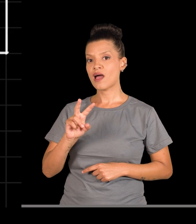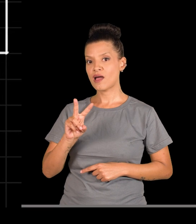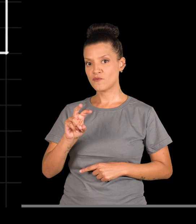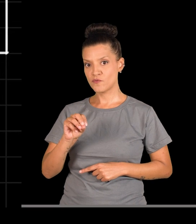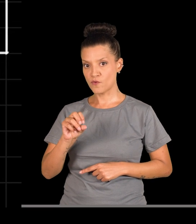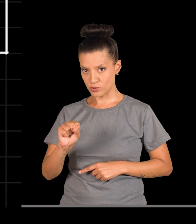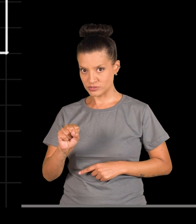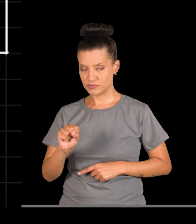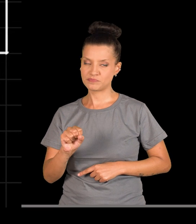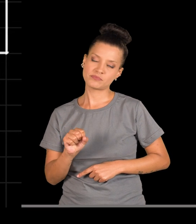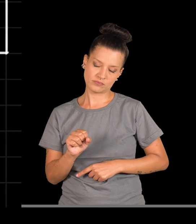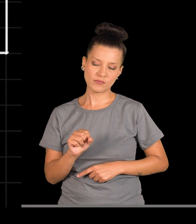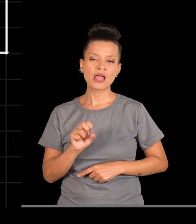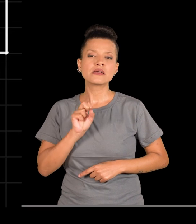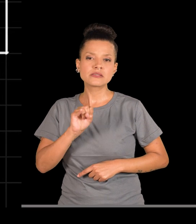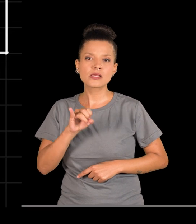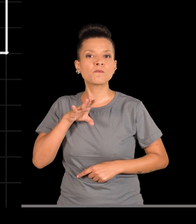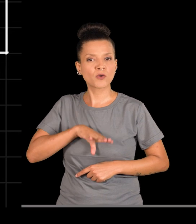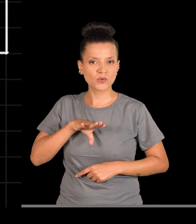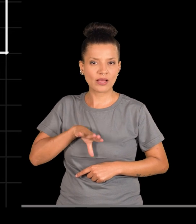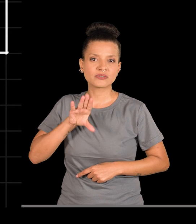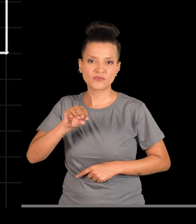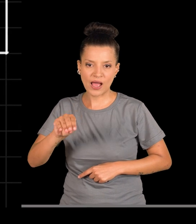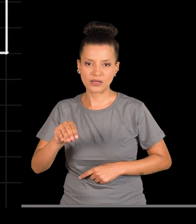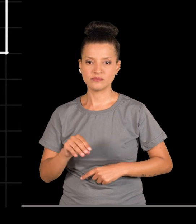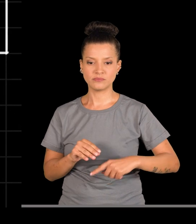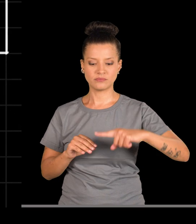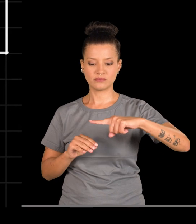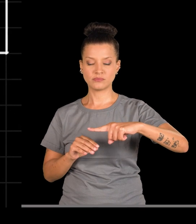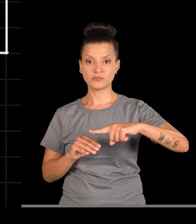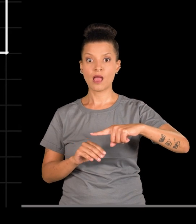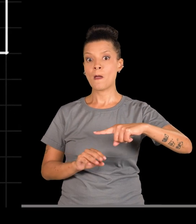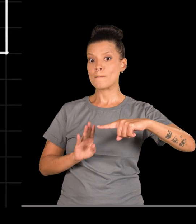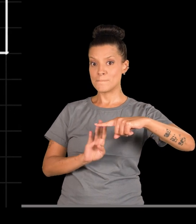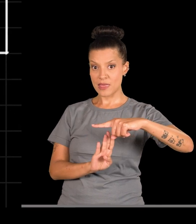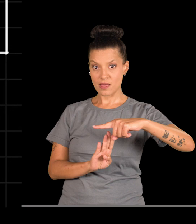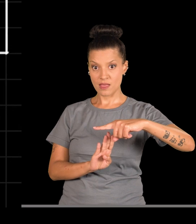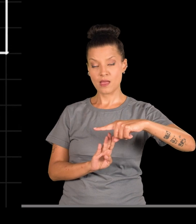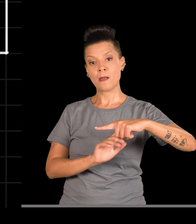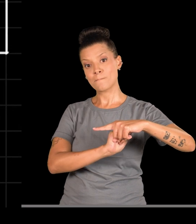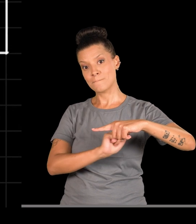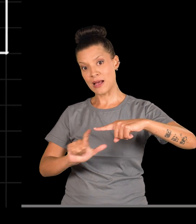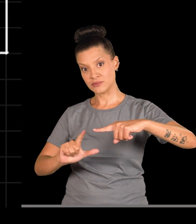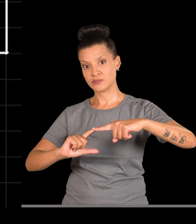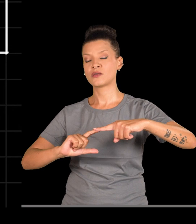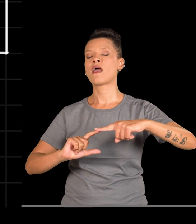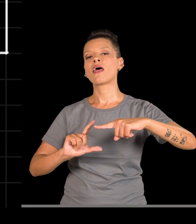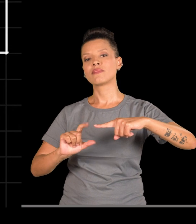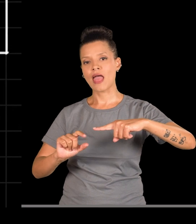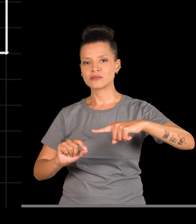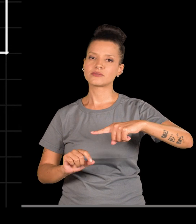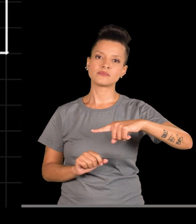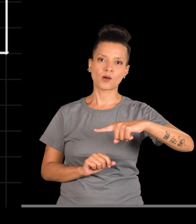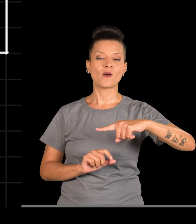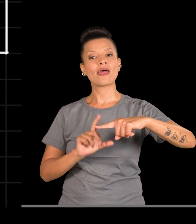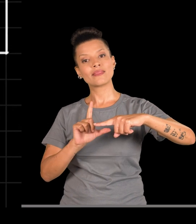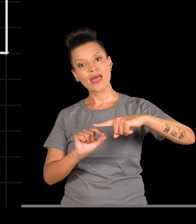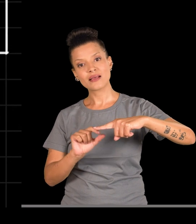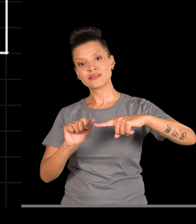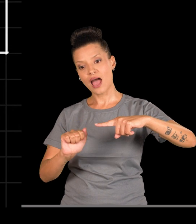cujo denominador é maior do que 10, ou seja, o b ali vai ser maior do que 10, a gente sempre lê, por exemplo,